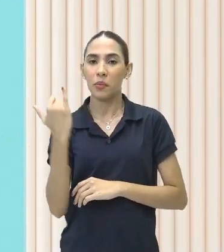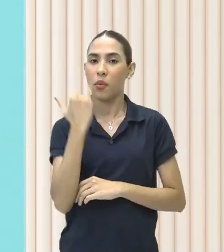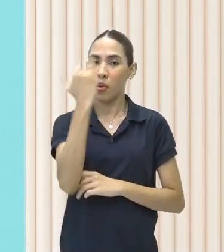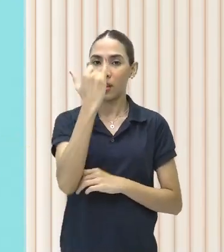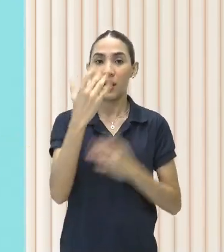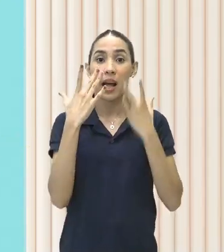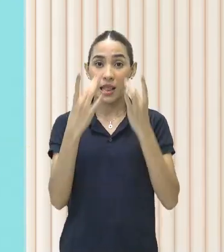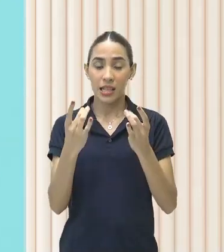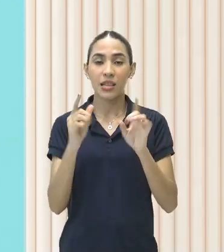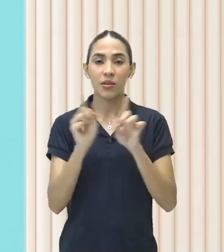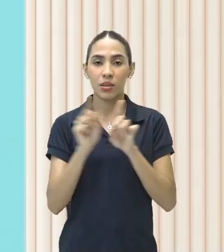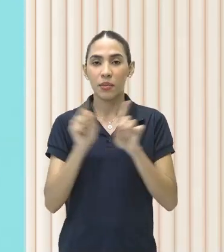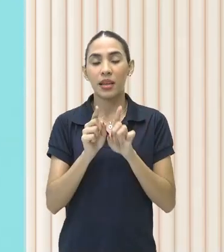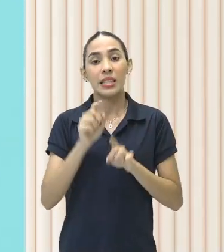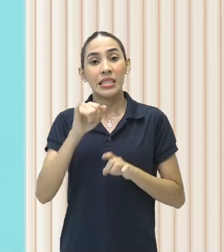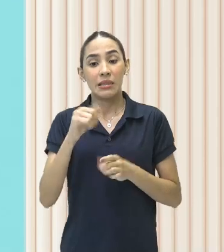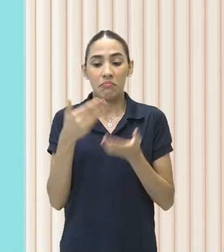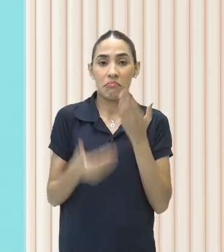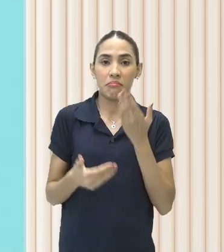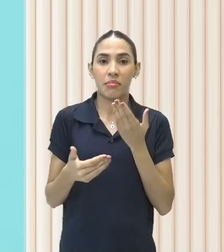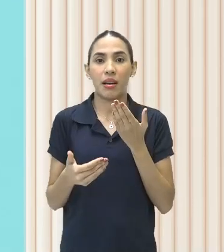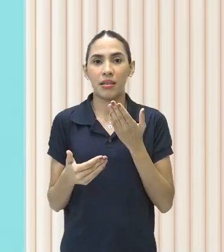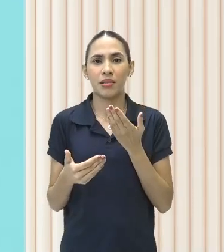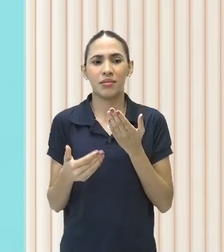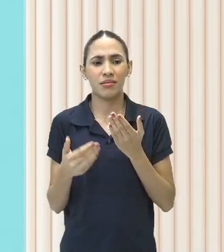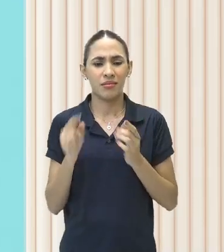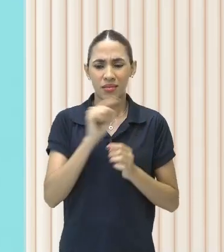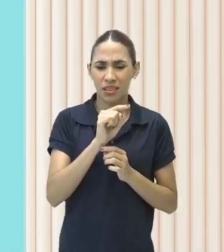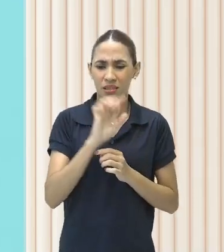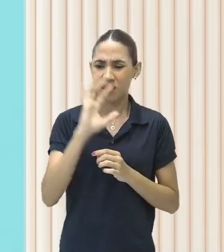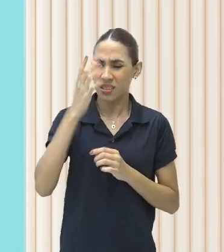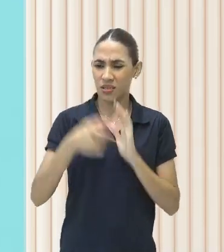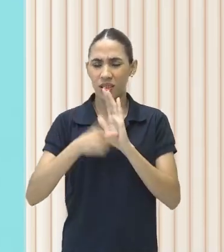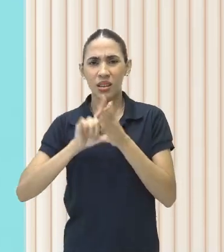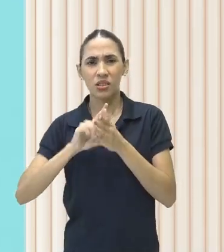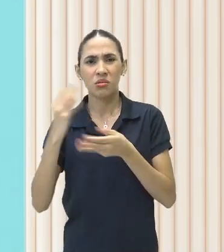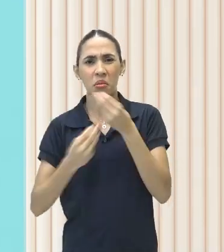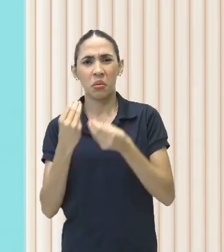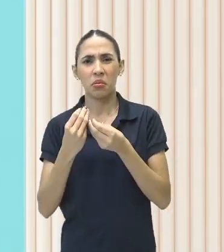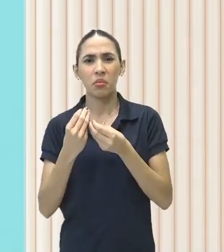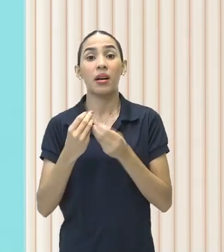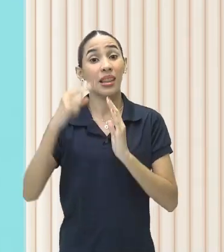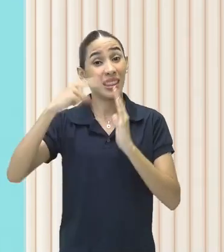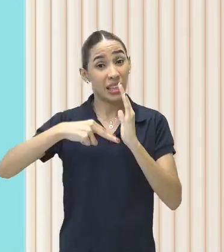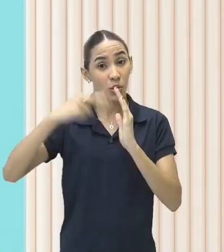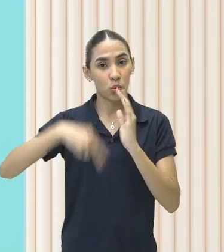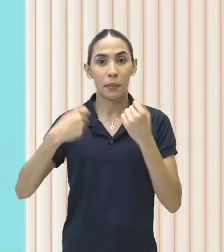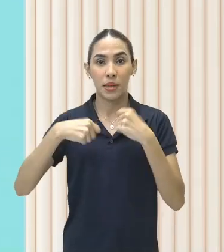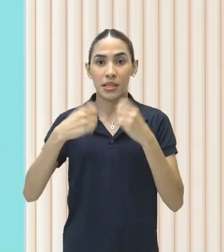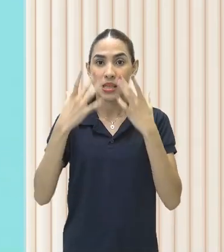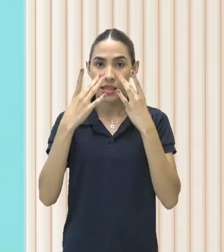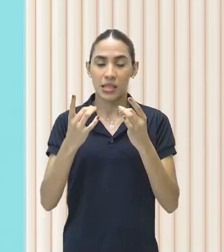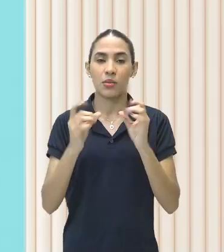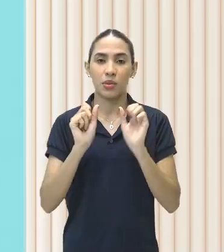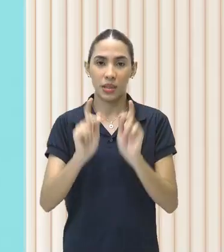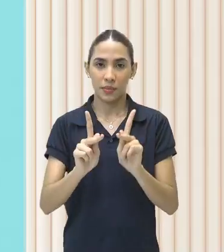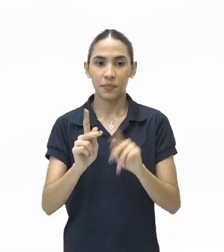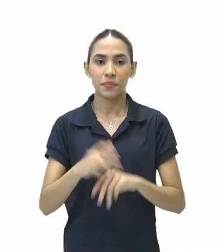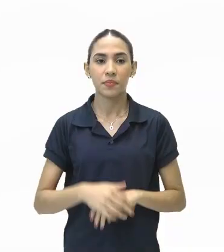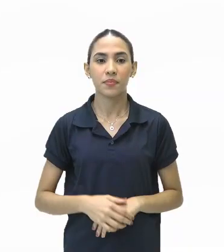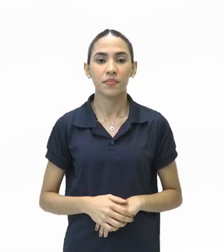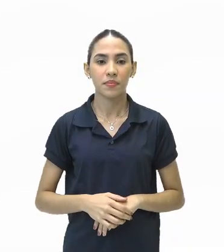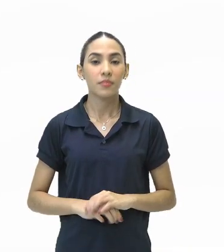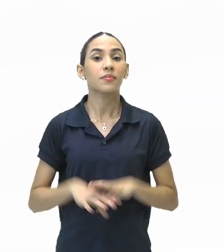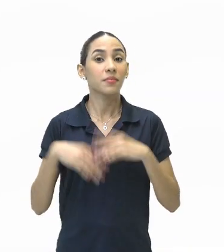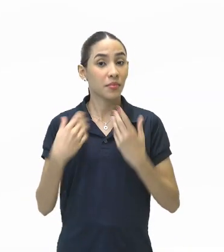estar atento, senão a gente se perde, a gente já fica, mas isso aconteceu antes, aconteceu depois, então é uma leitura que exige nossa atenção, certo?